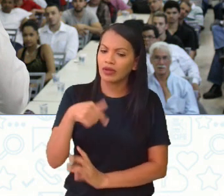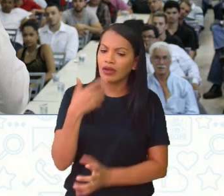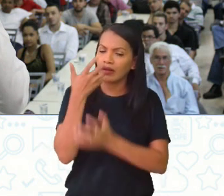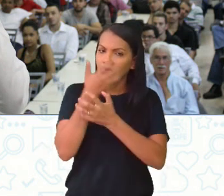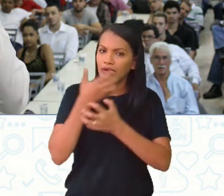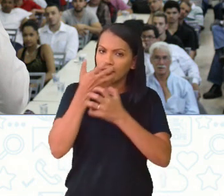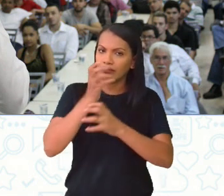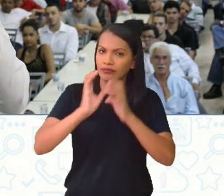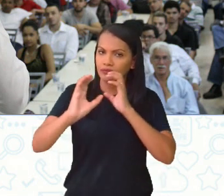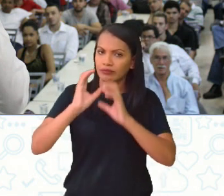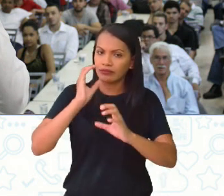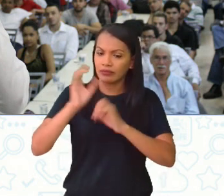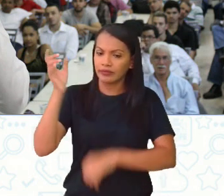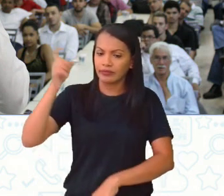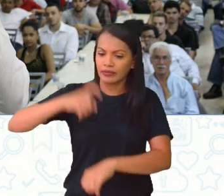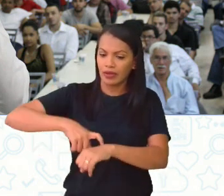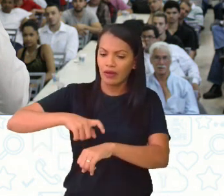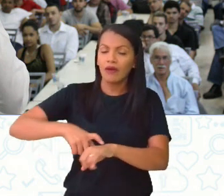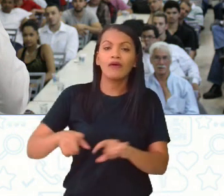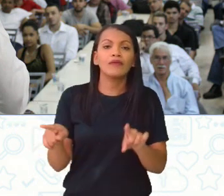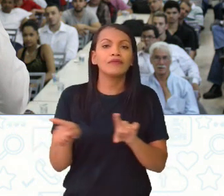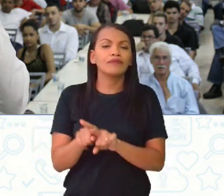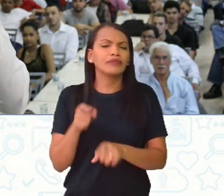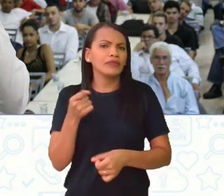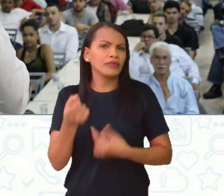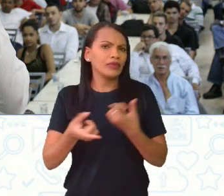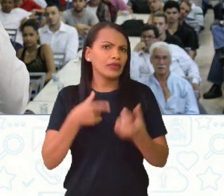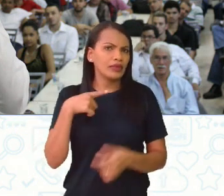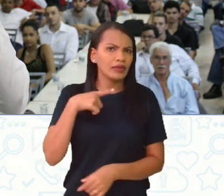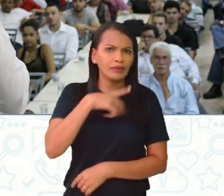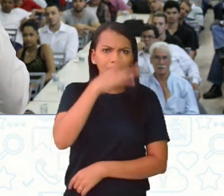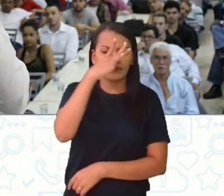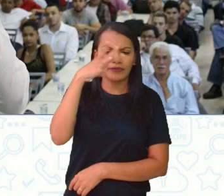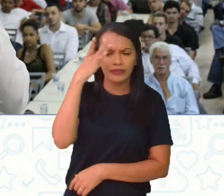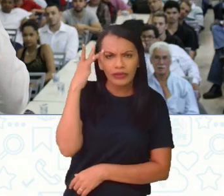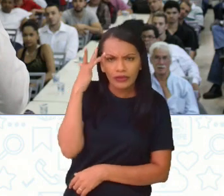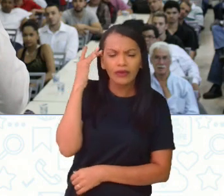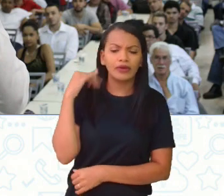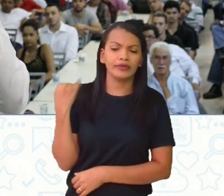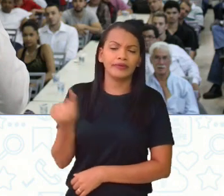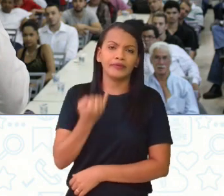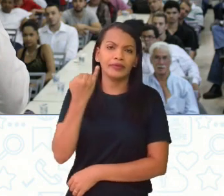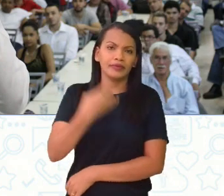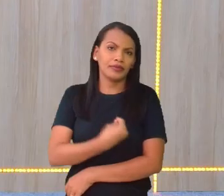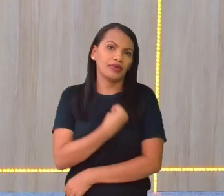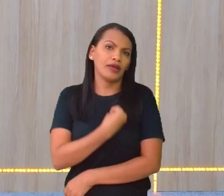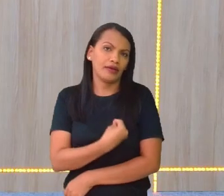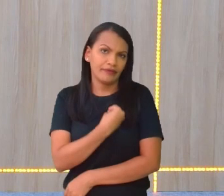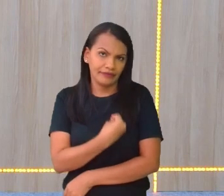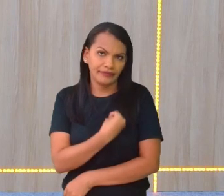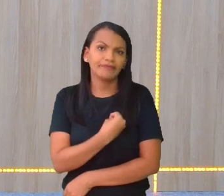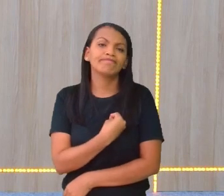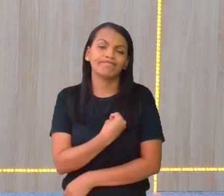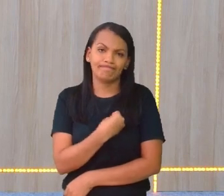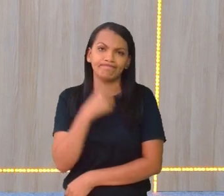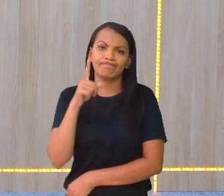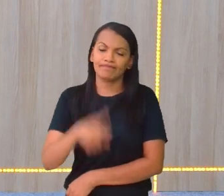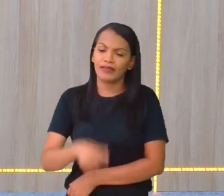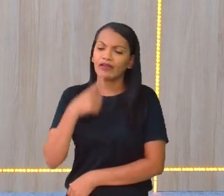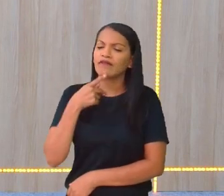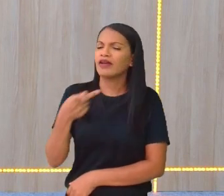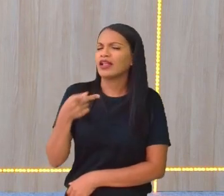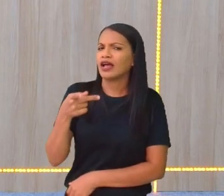cantado naquele momento. Às vezes tem pessoas importantes na vida da pessoa premiada, que vai lá e